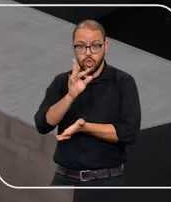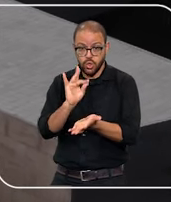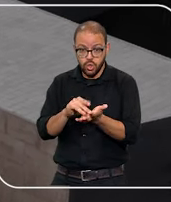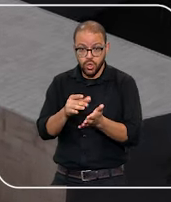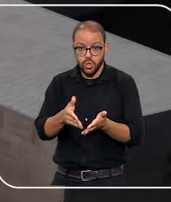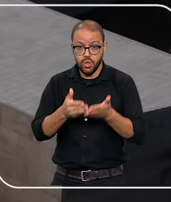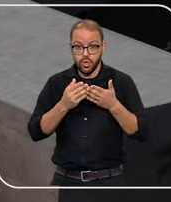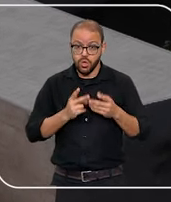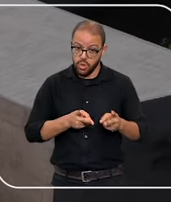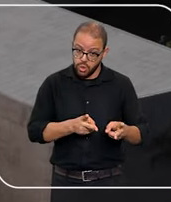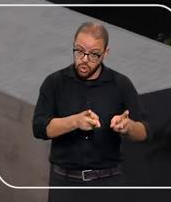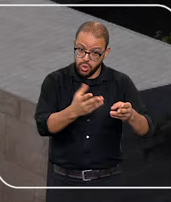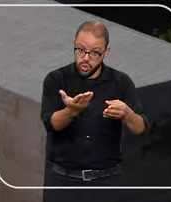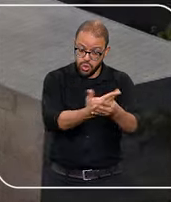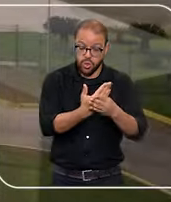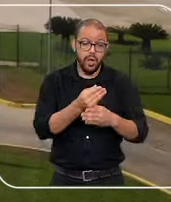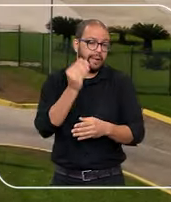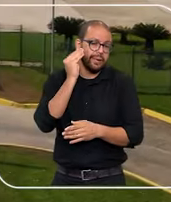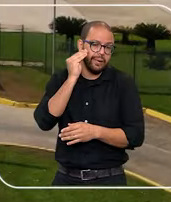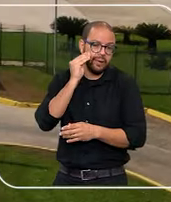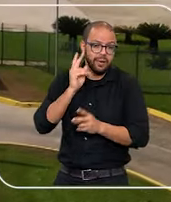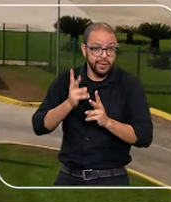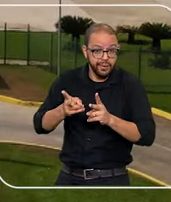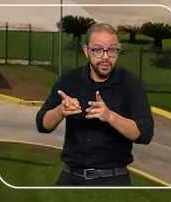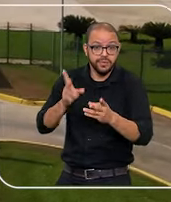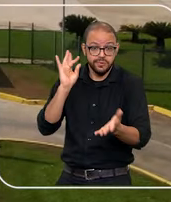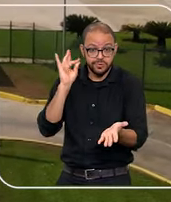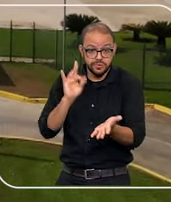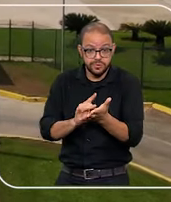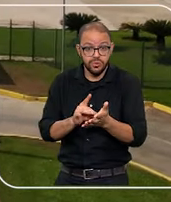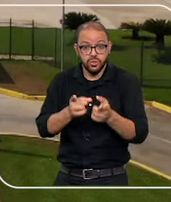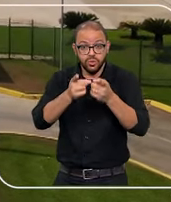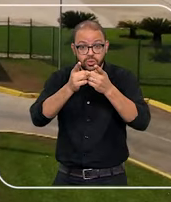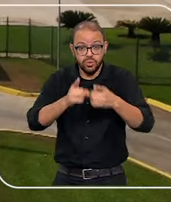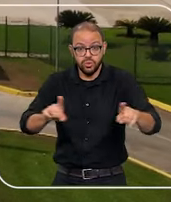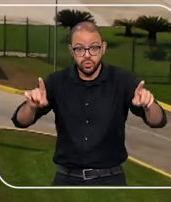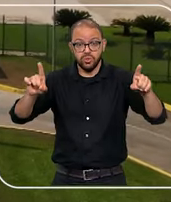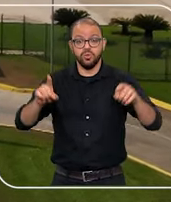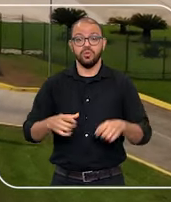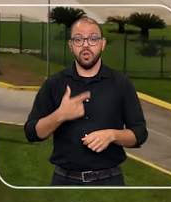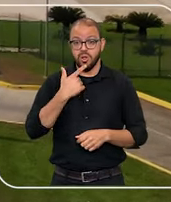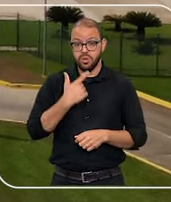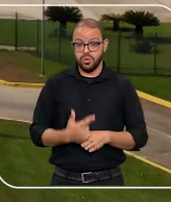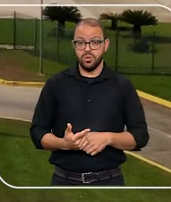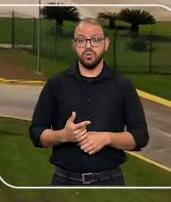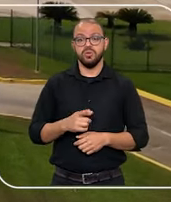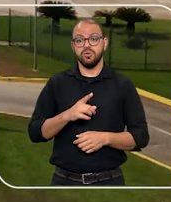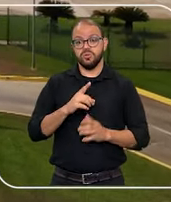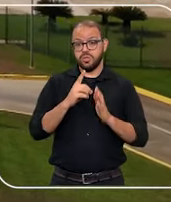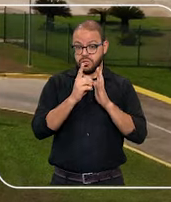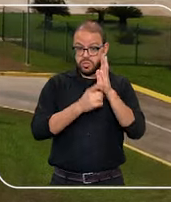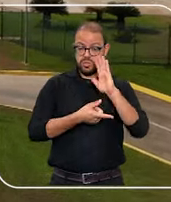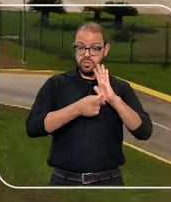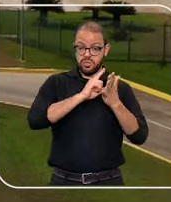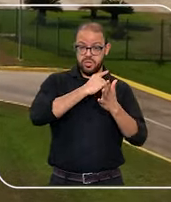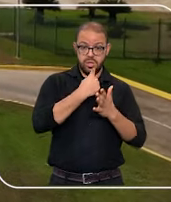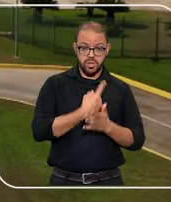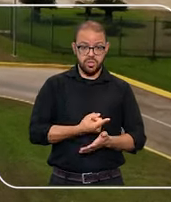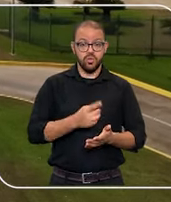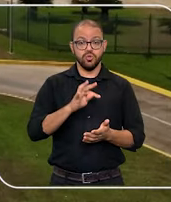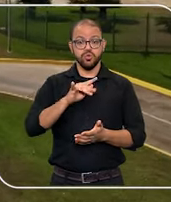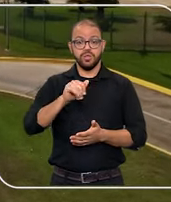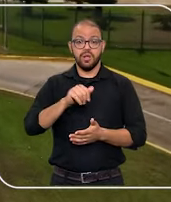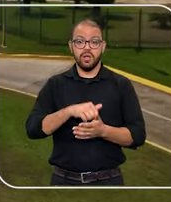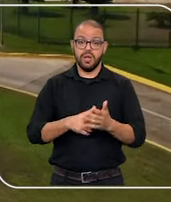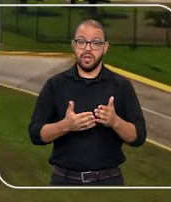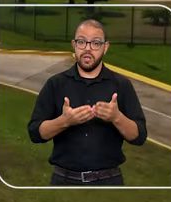sustentando legitimidade para seguir na ação e na tentativa de manter o reconhecimento do divórcio sob o argumento de que a decretação em